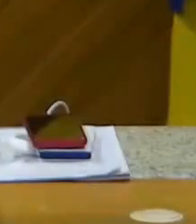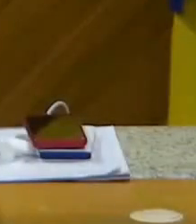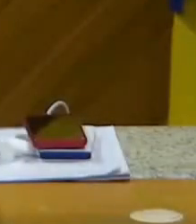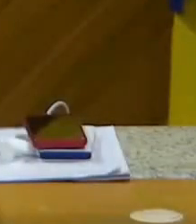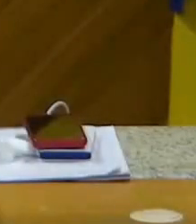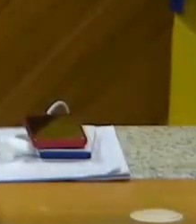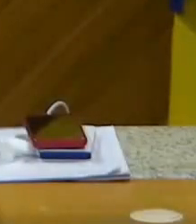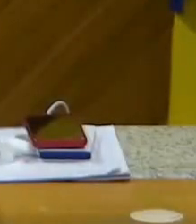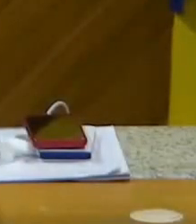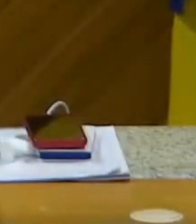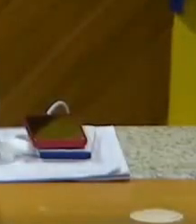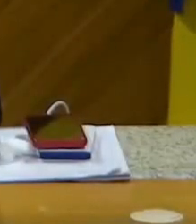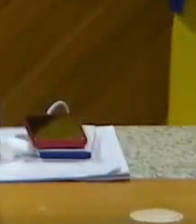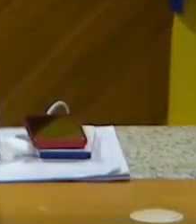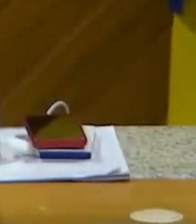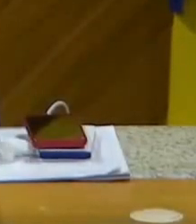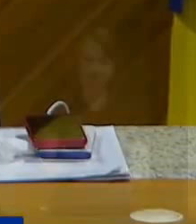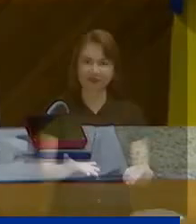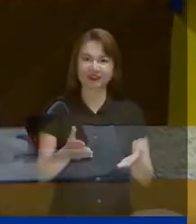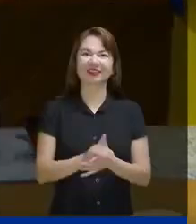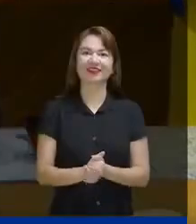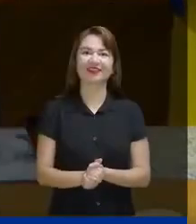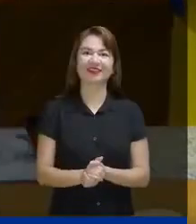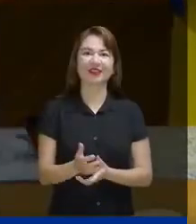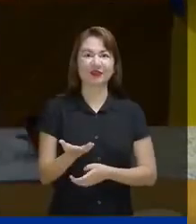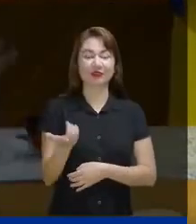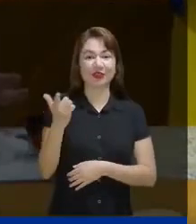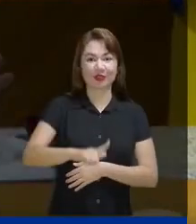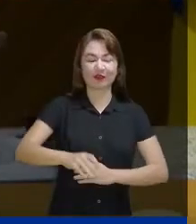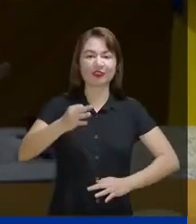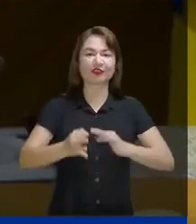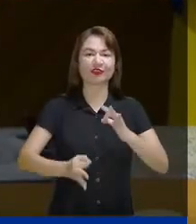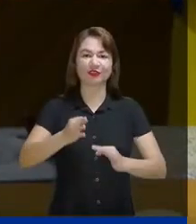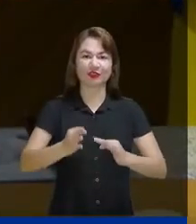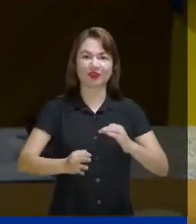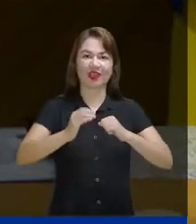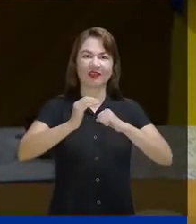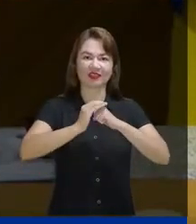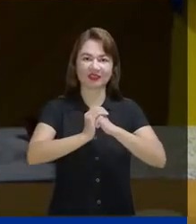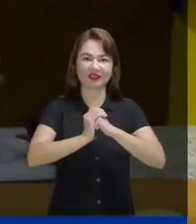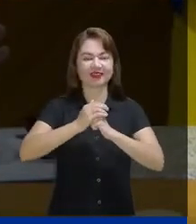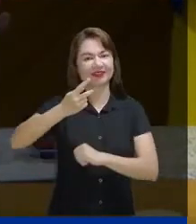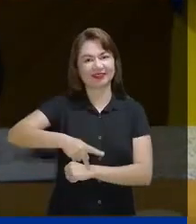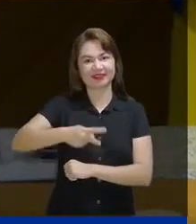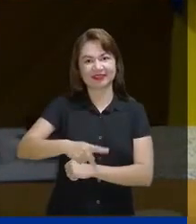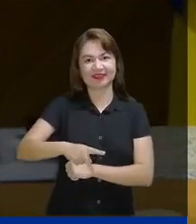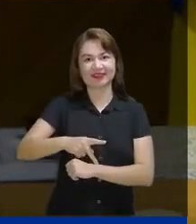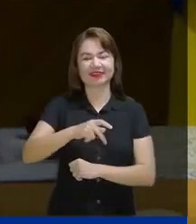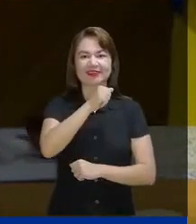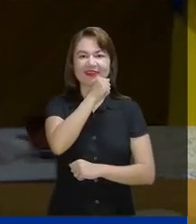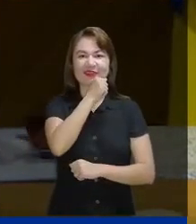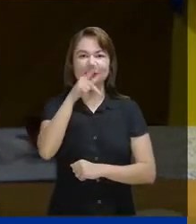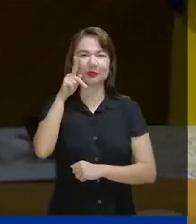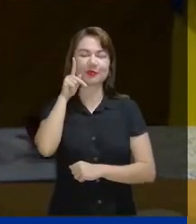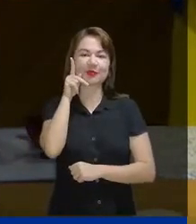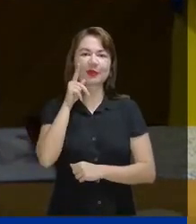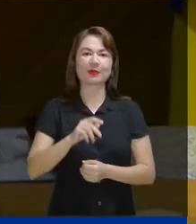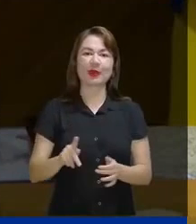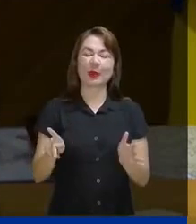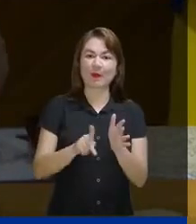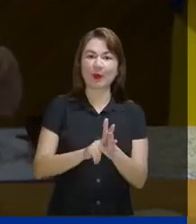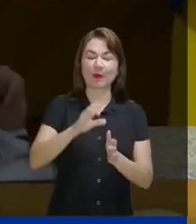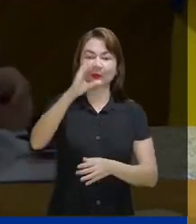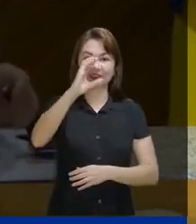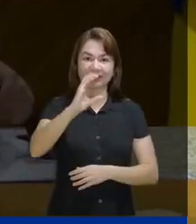Boa tarde, sejam todos bem-vindos em mais uma jornada de julgamentos Foco no pelo Tribunal Regional João Eleitoral Lages, do de pele Amapá, clara, Tribunal da cabelos Cidadania escuros, e